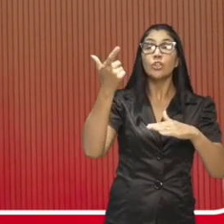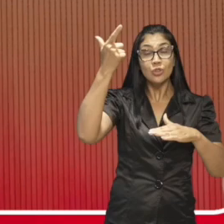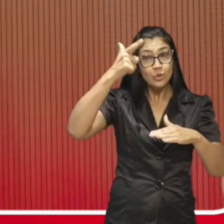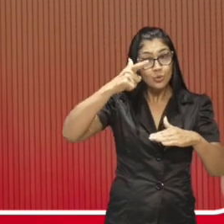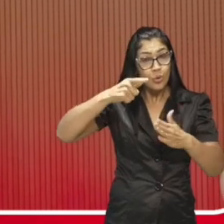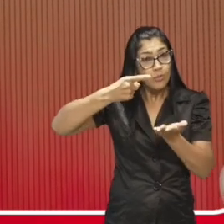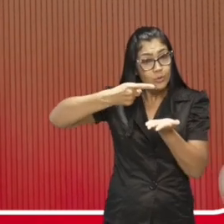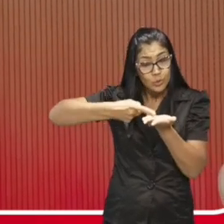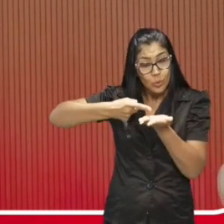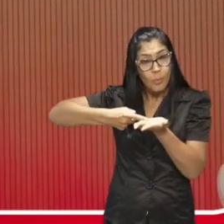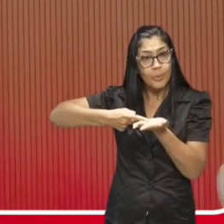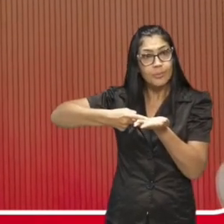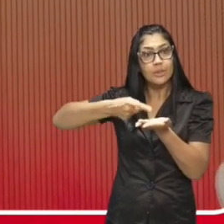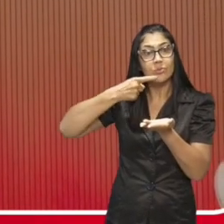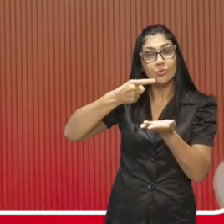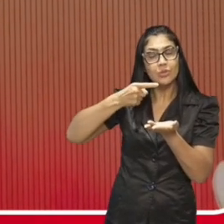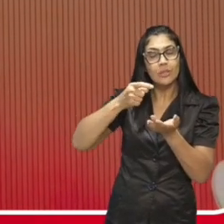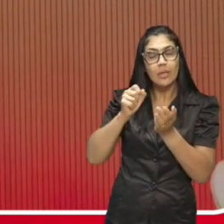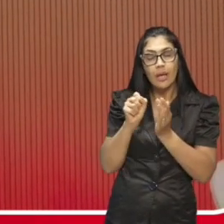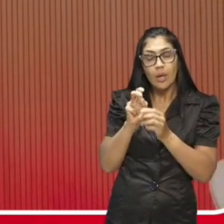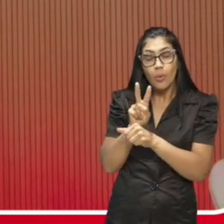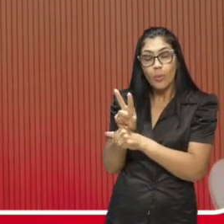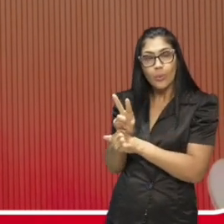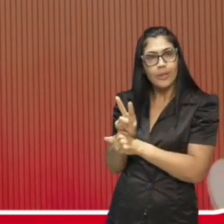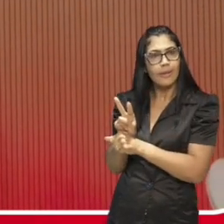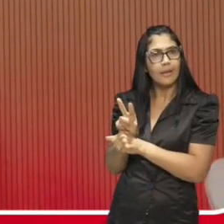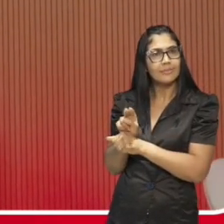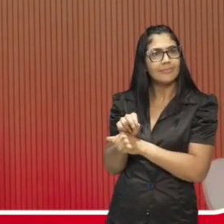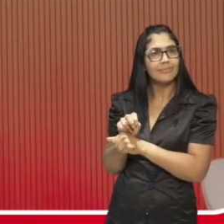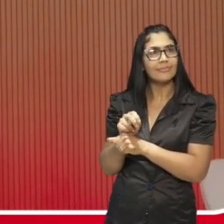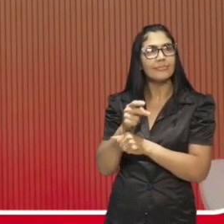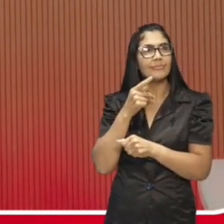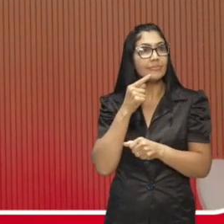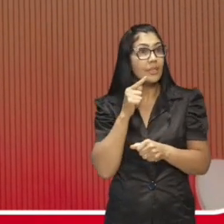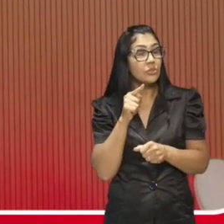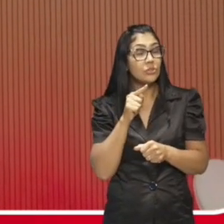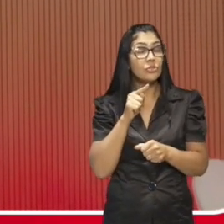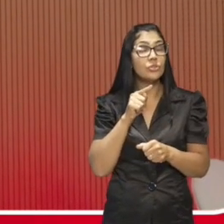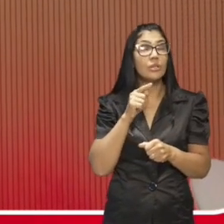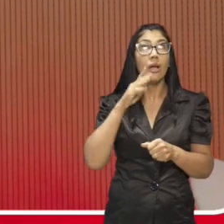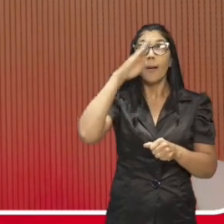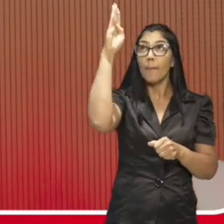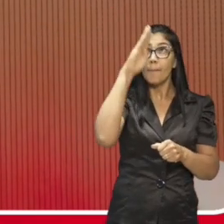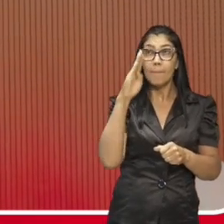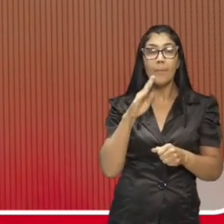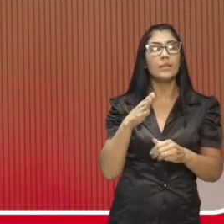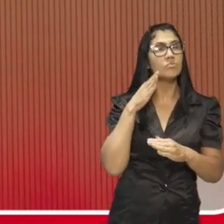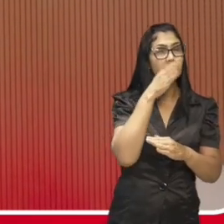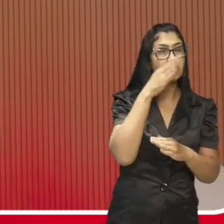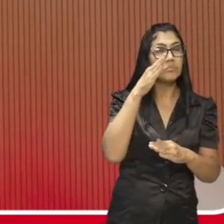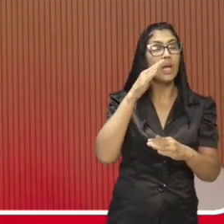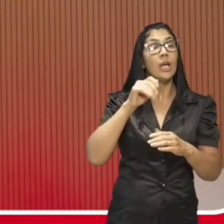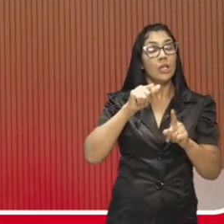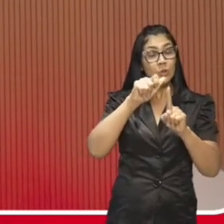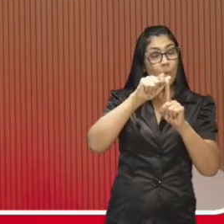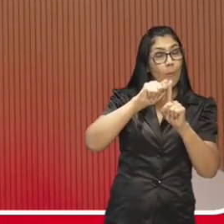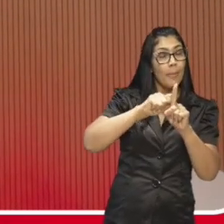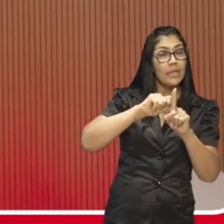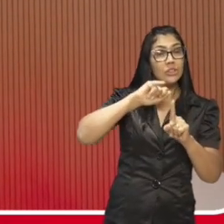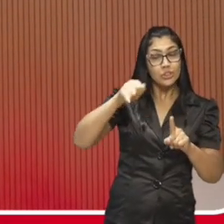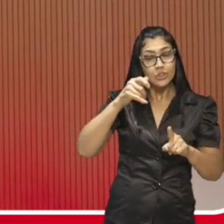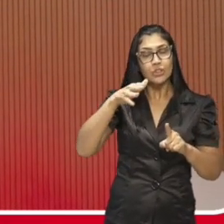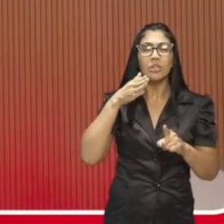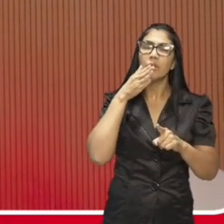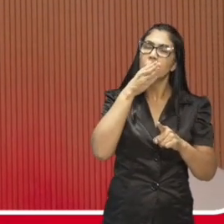essa missão de proteger. Nós estamos passando pelo Brasil todo, já desde janeiro desse ano, falando com todos